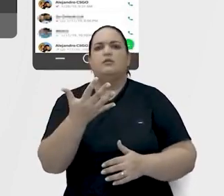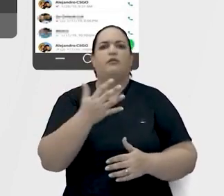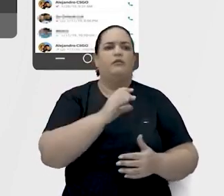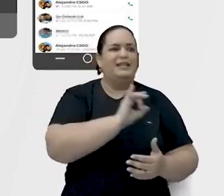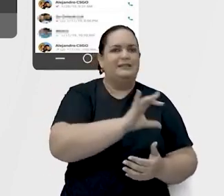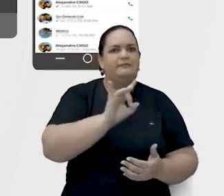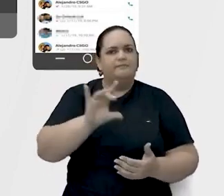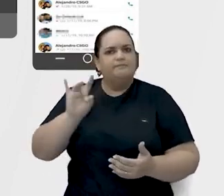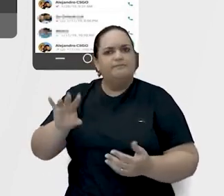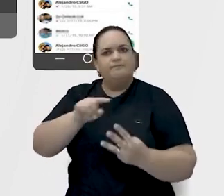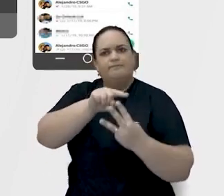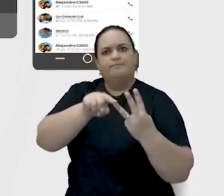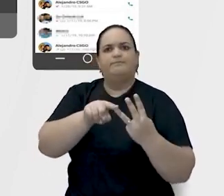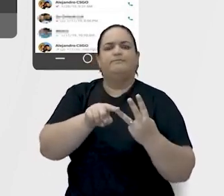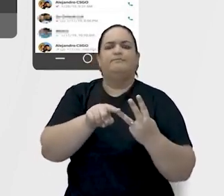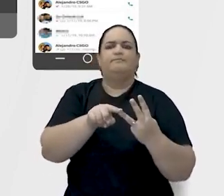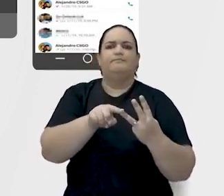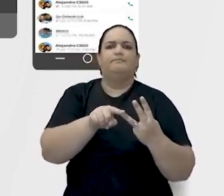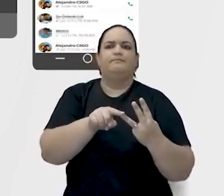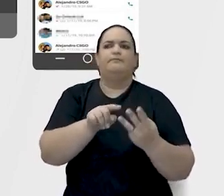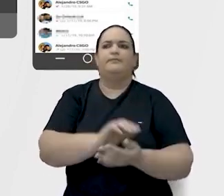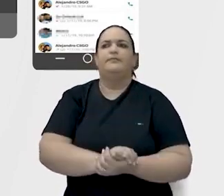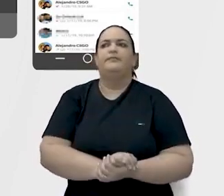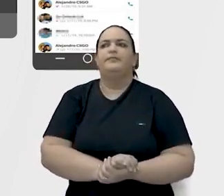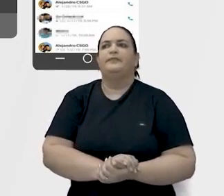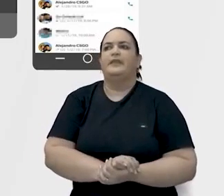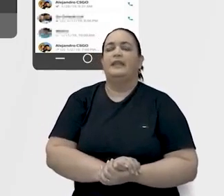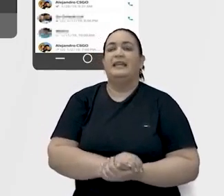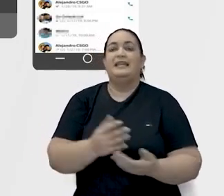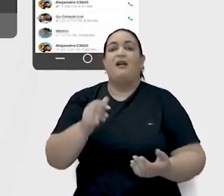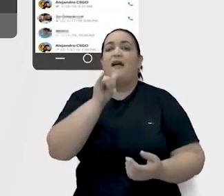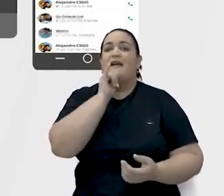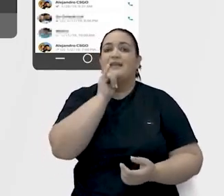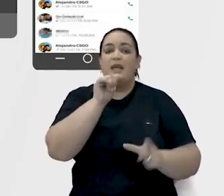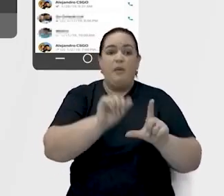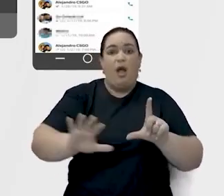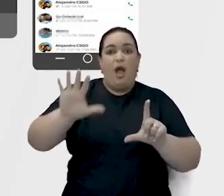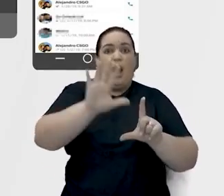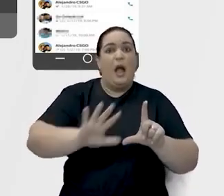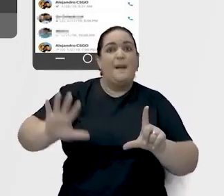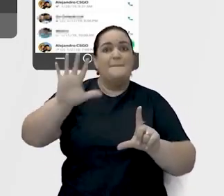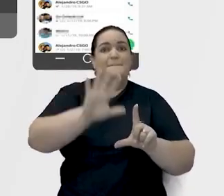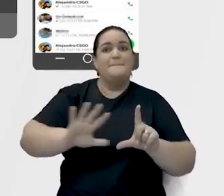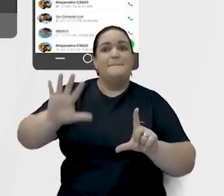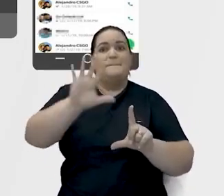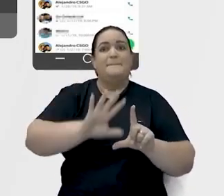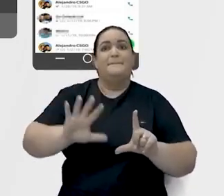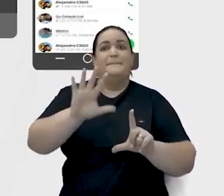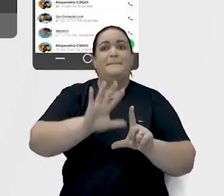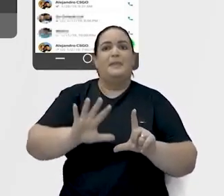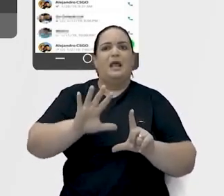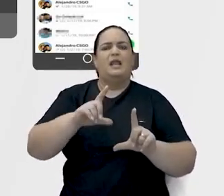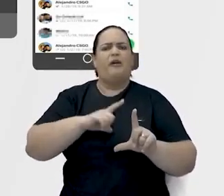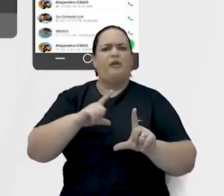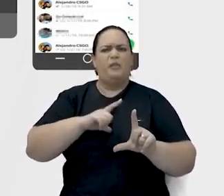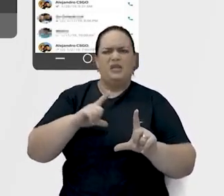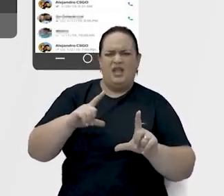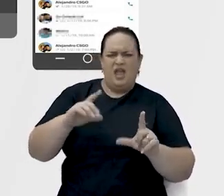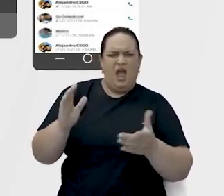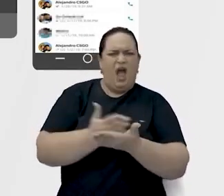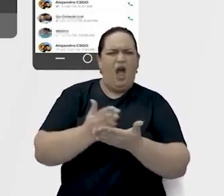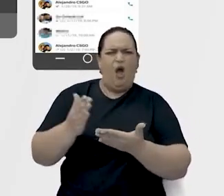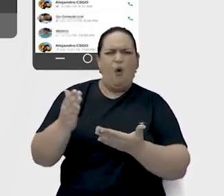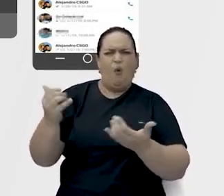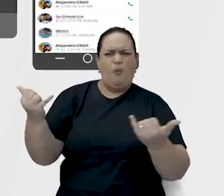identificou páginas. Diariamente, a plataforma apaga qualquer informação que ela